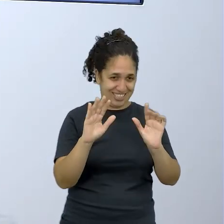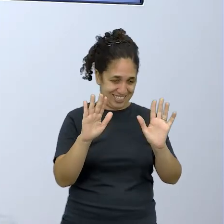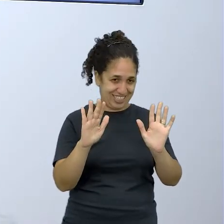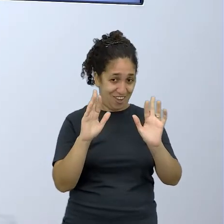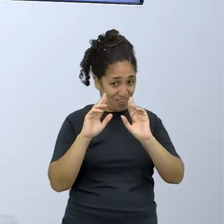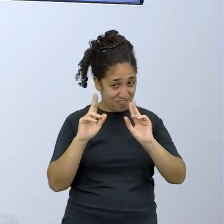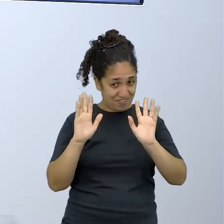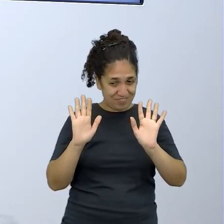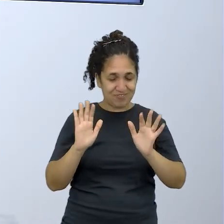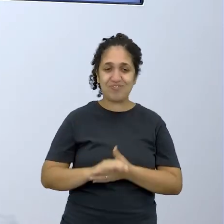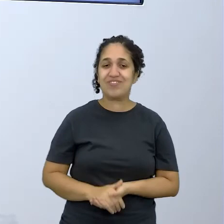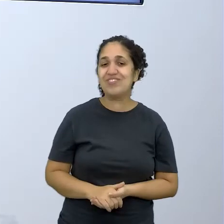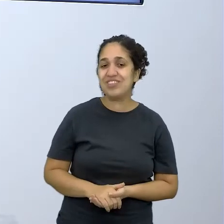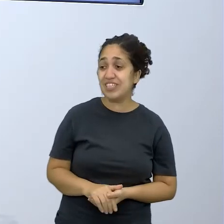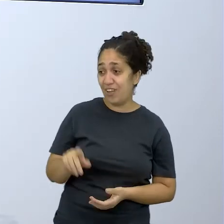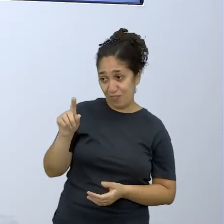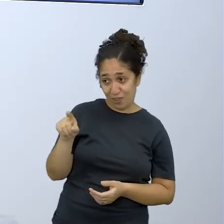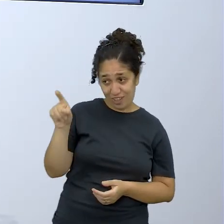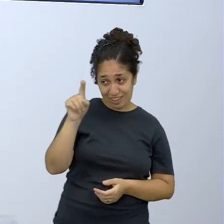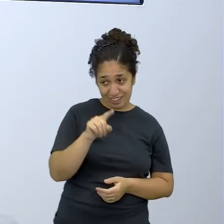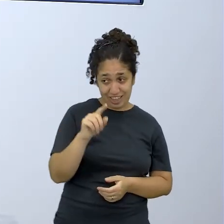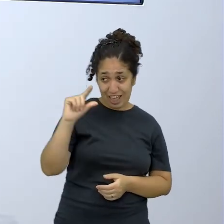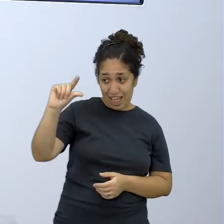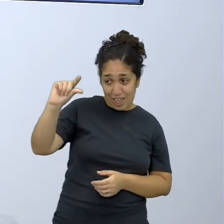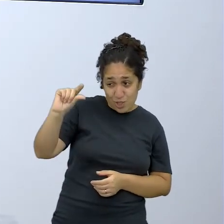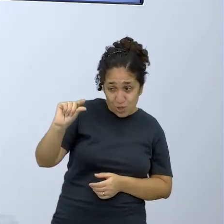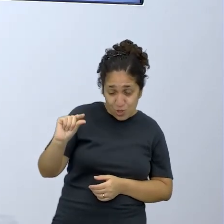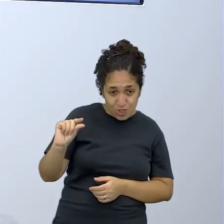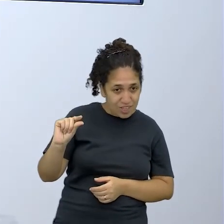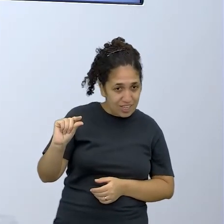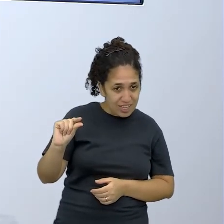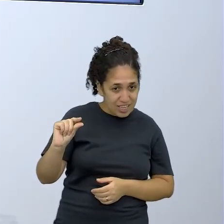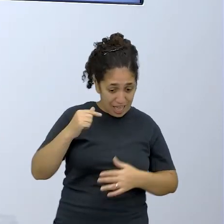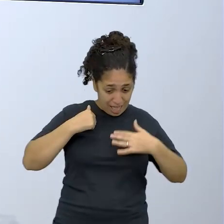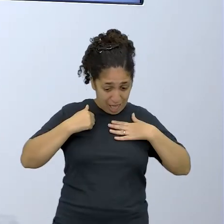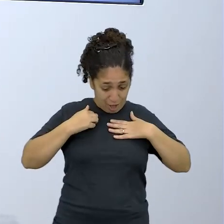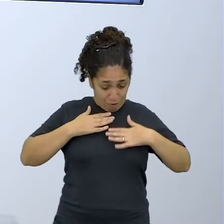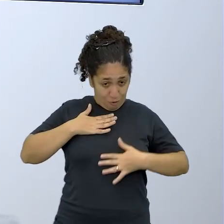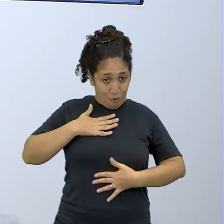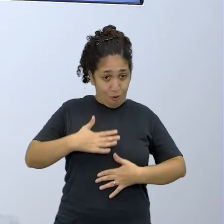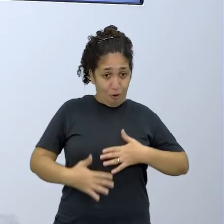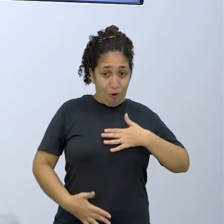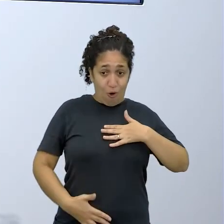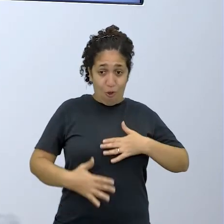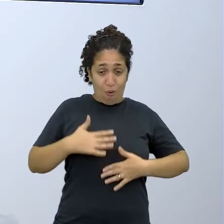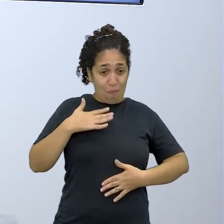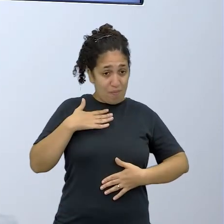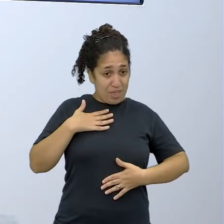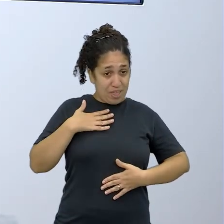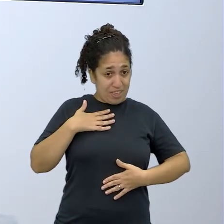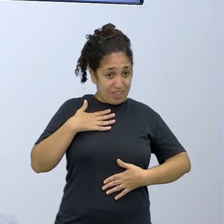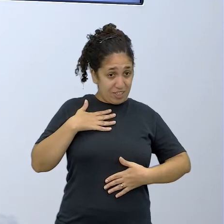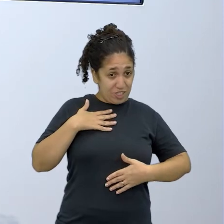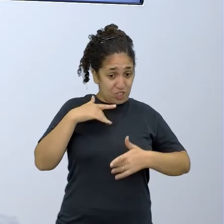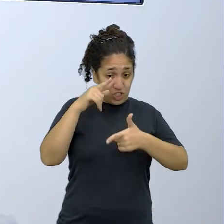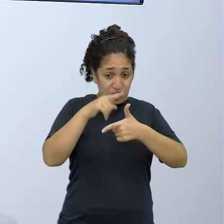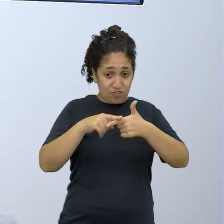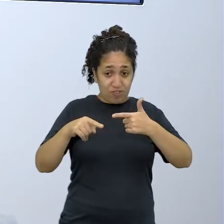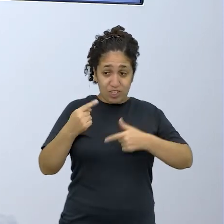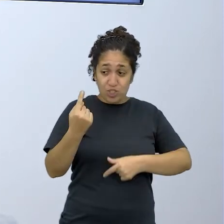quê? Se você reduzir o meu volume 12